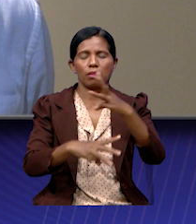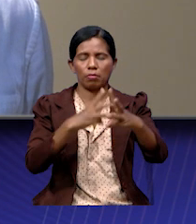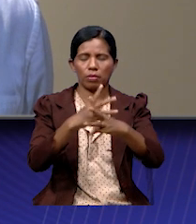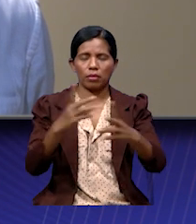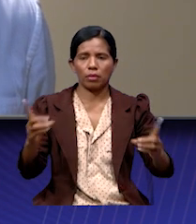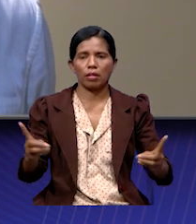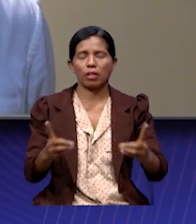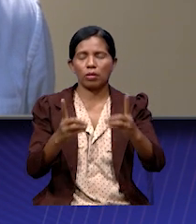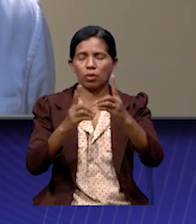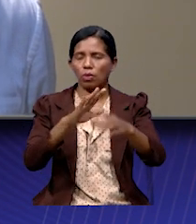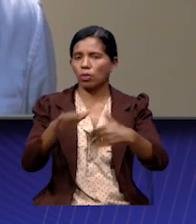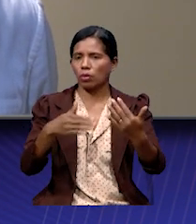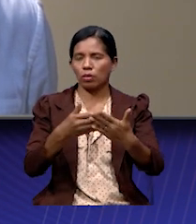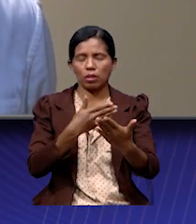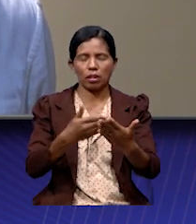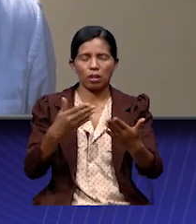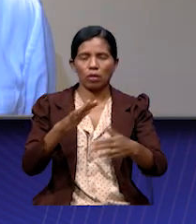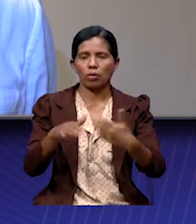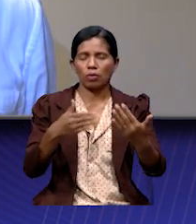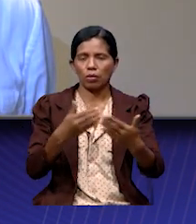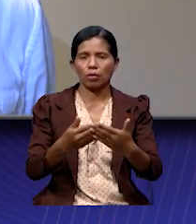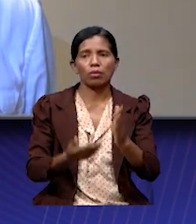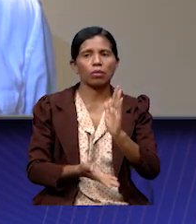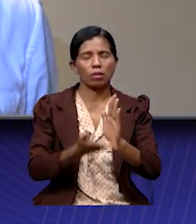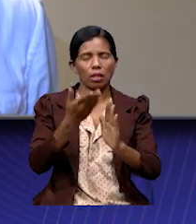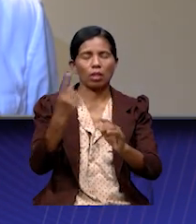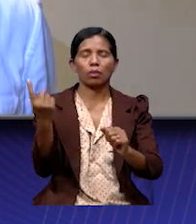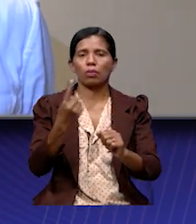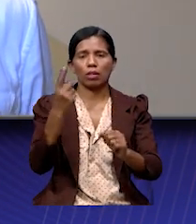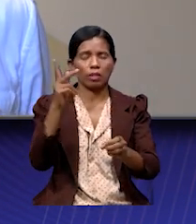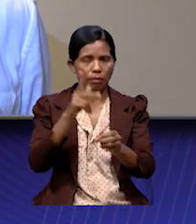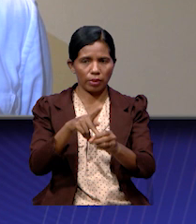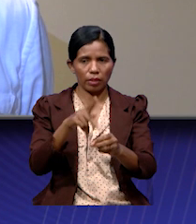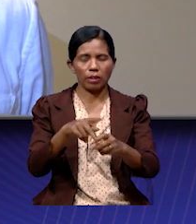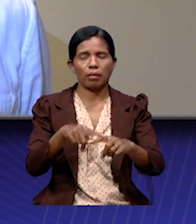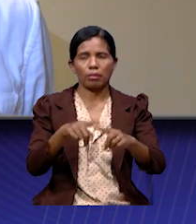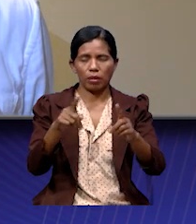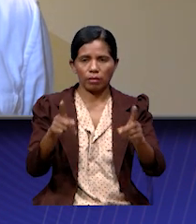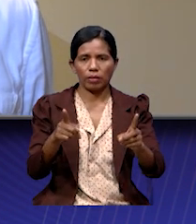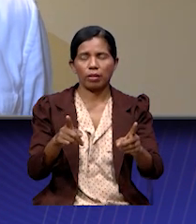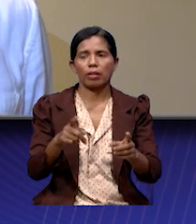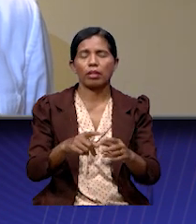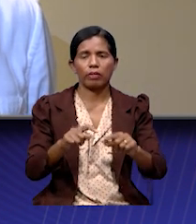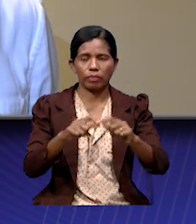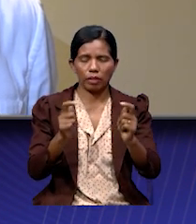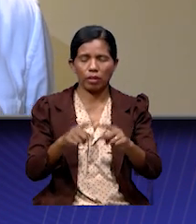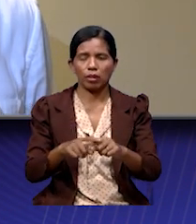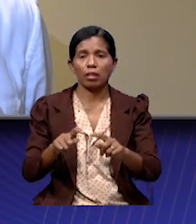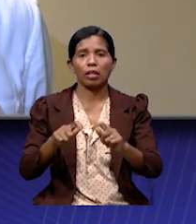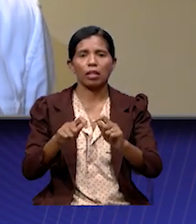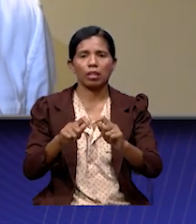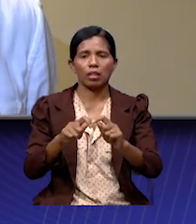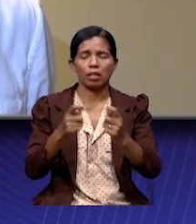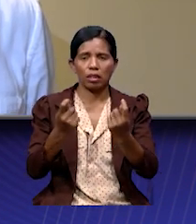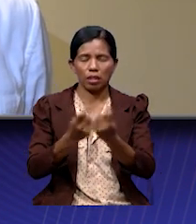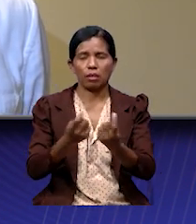folin sa sang hotu totu sai lojet mina mina sai ne ia faktori so noi ida maka ema bos bele